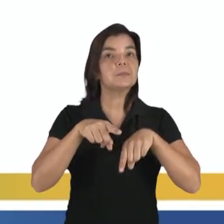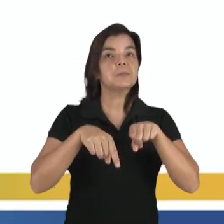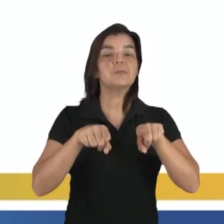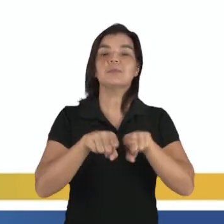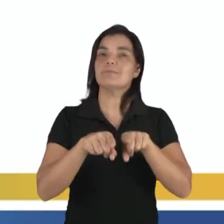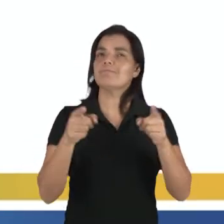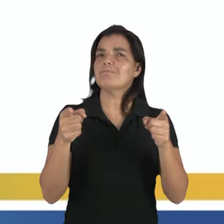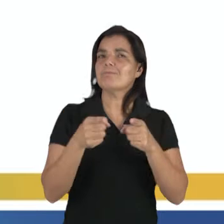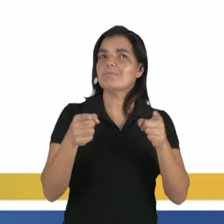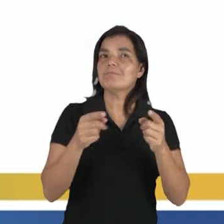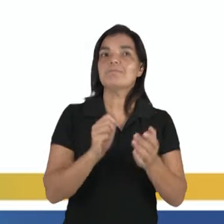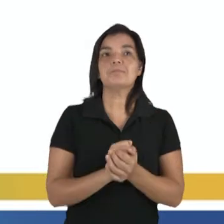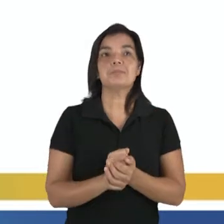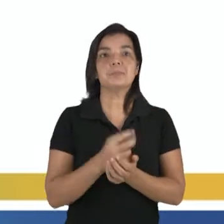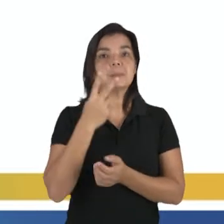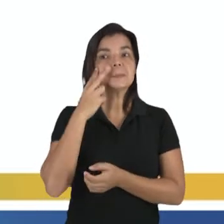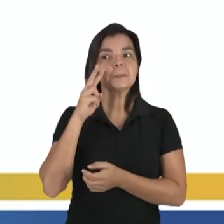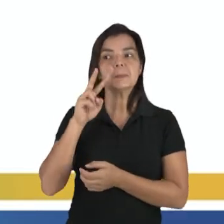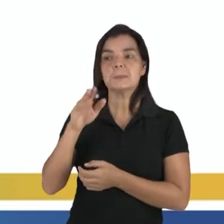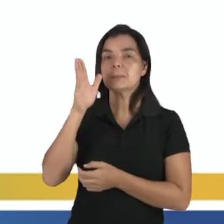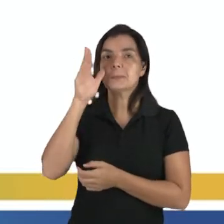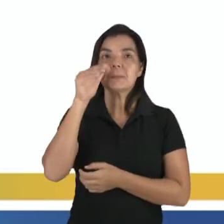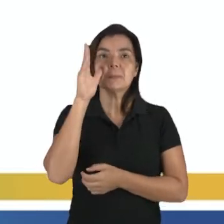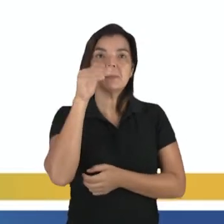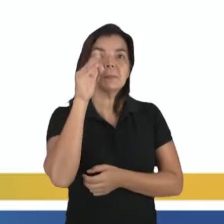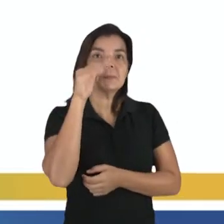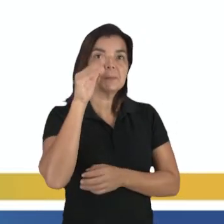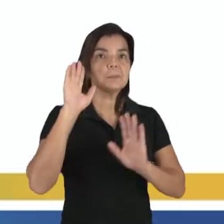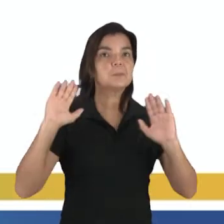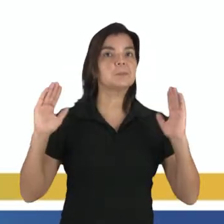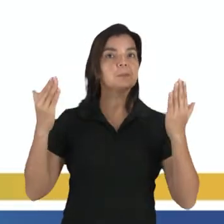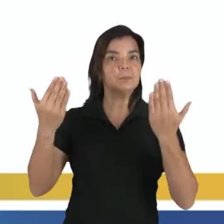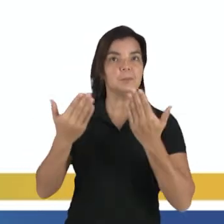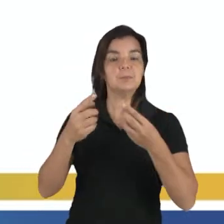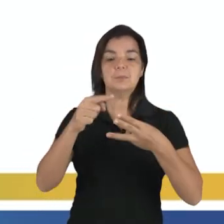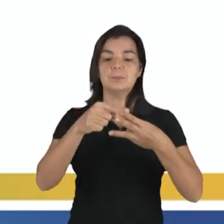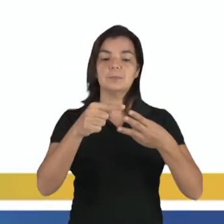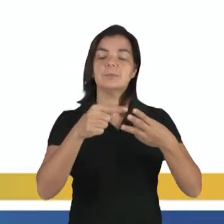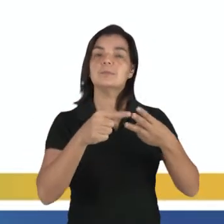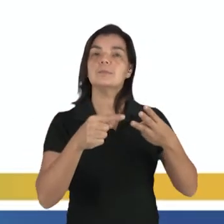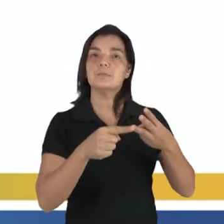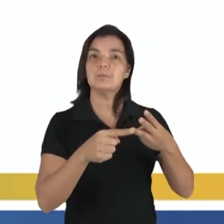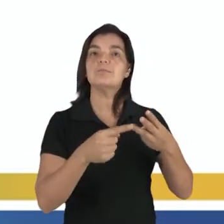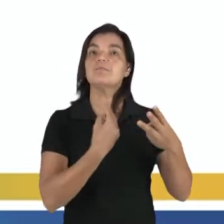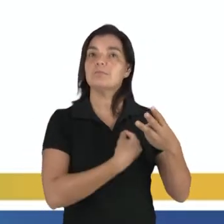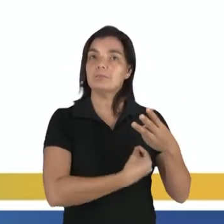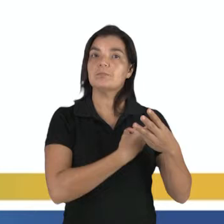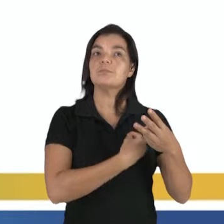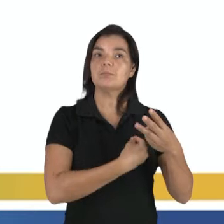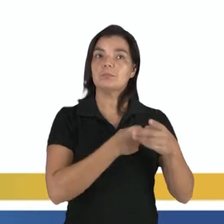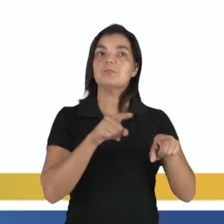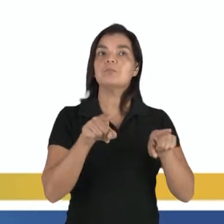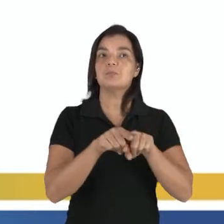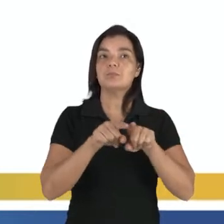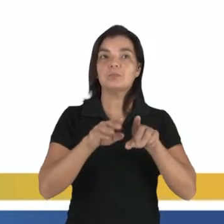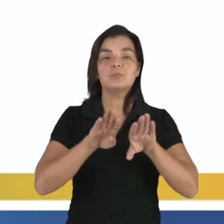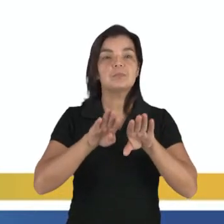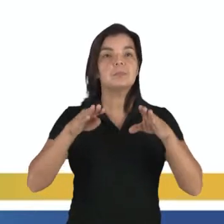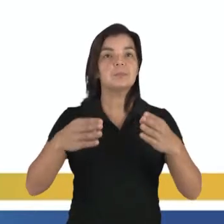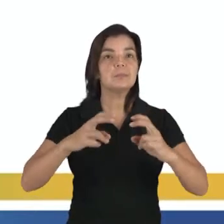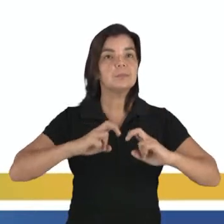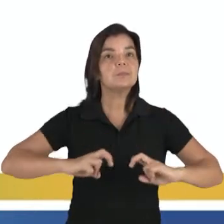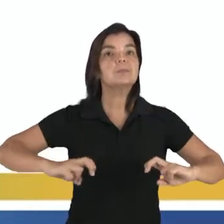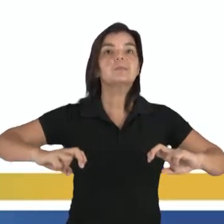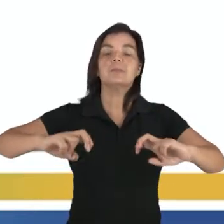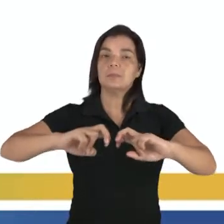perninhas curtas ou correr os olhos grandes de curiosidade ao redor. 3 seres esquivos que compõem em torno